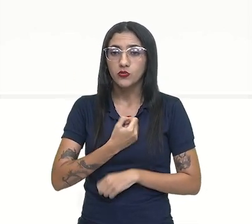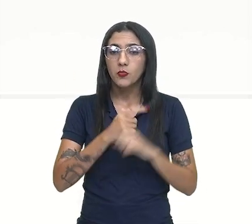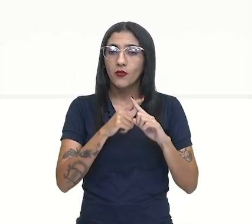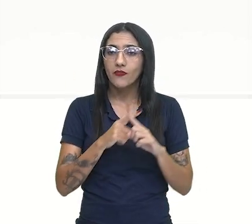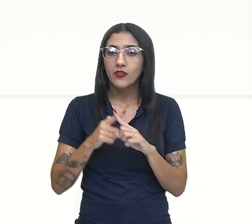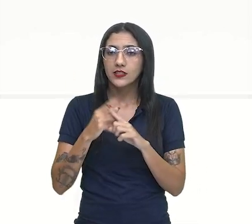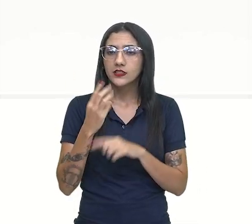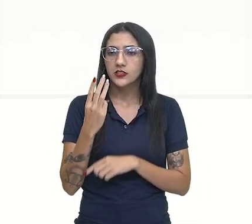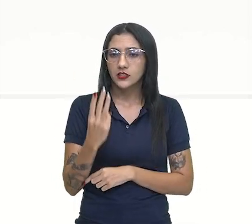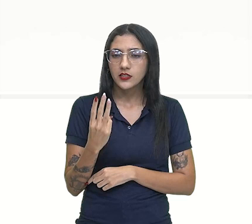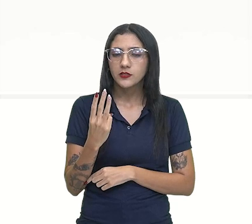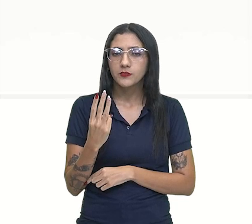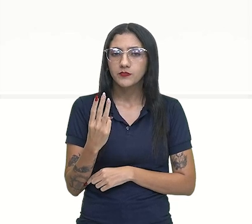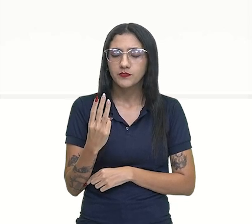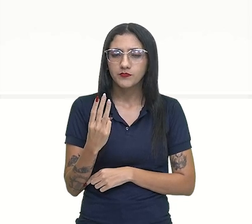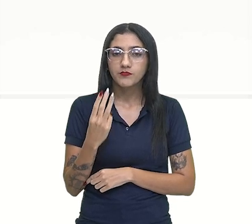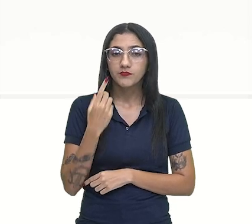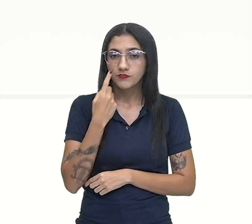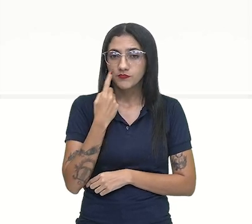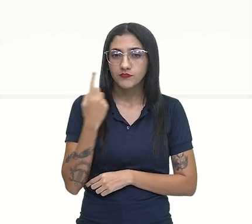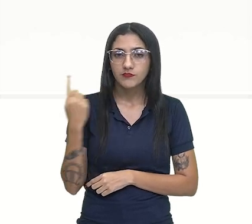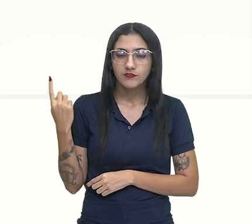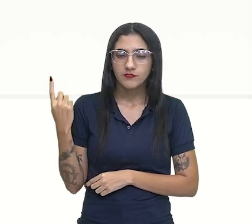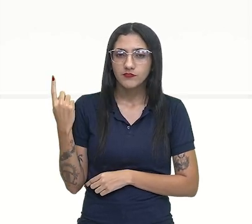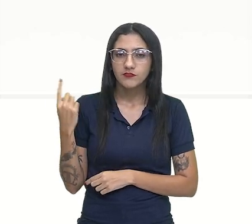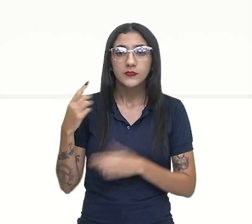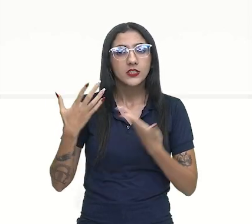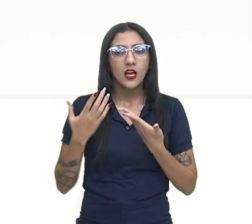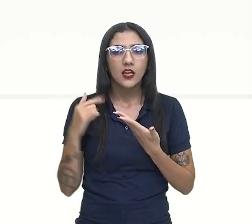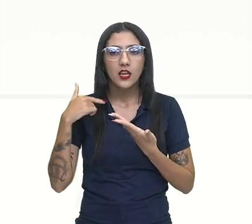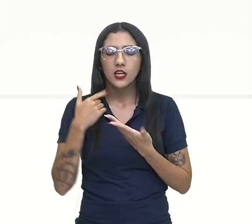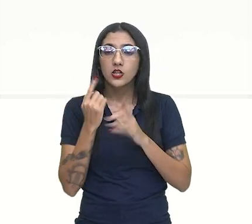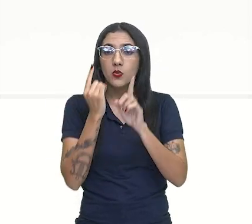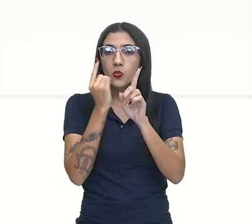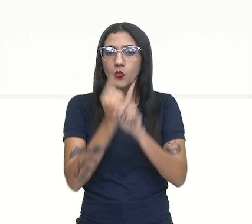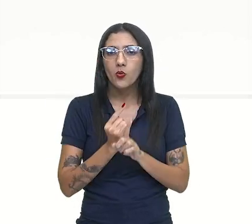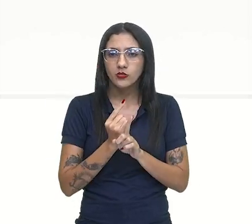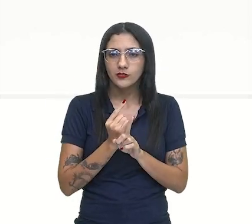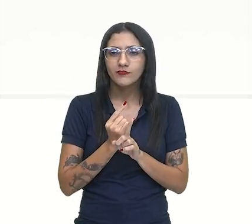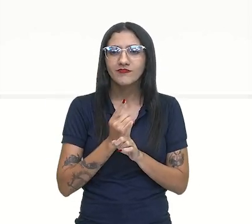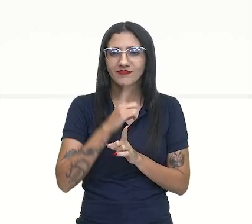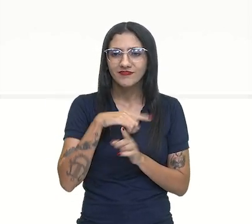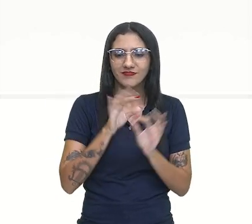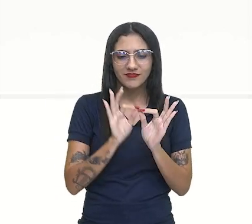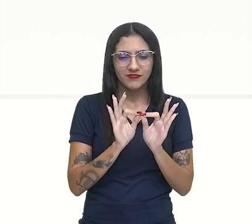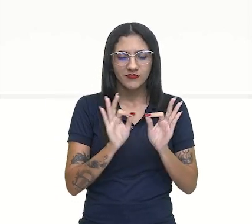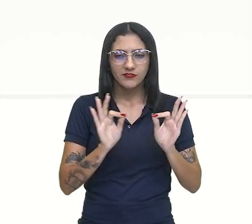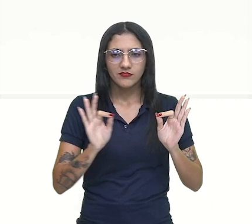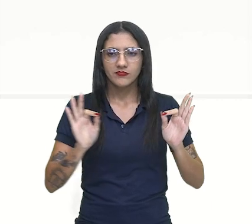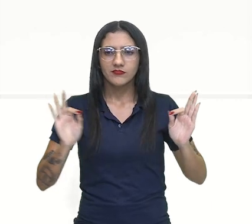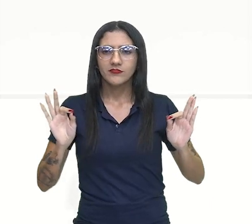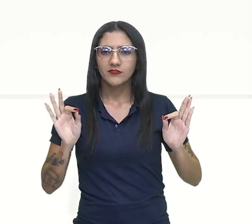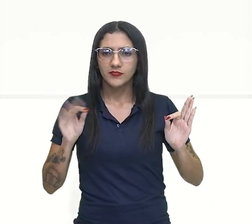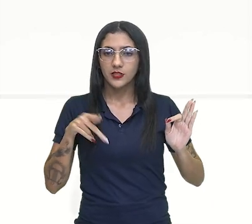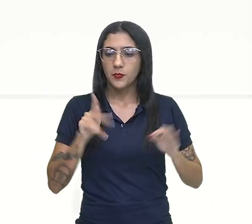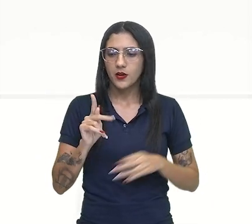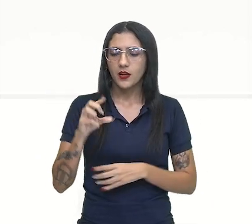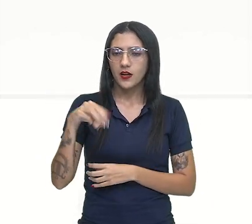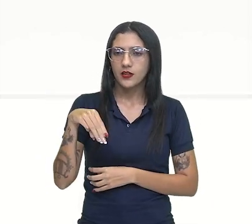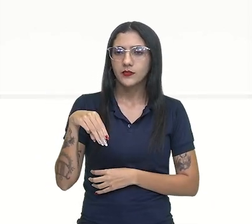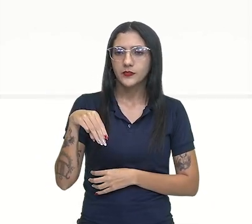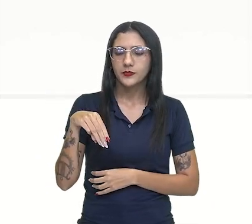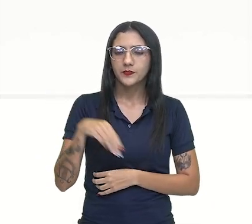3, né? Então eu multiplico por 3 e aí eu encontro essa distância em quilômetro,